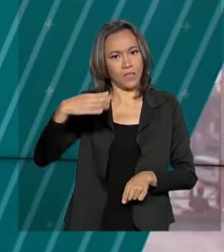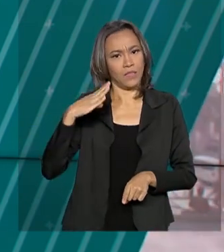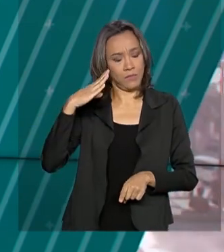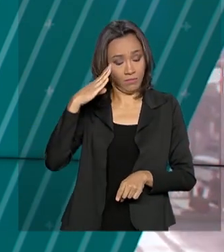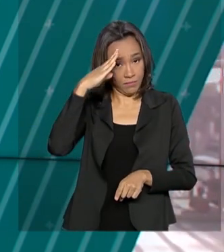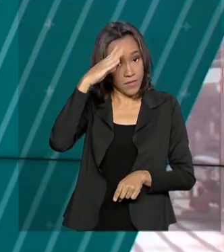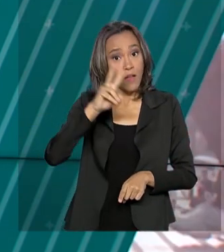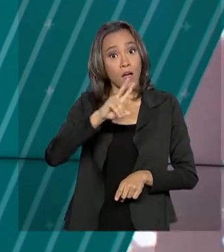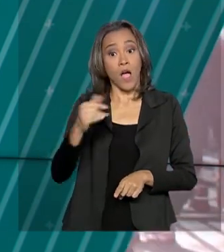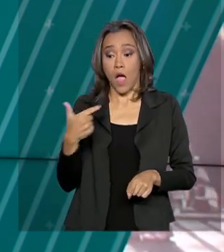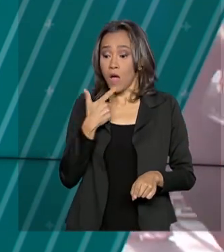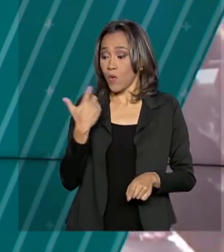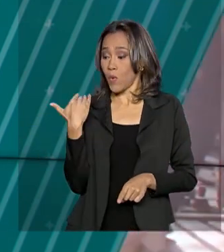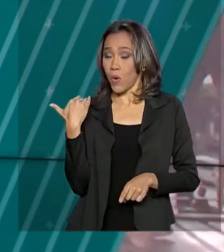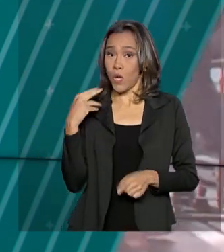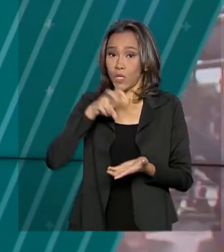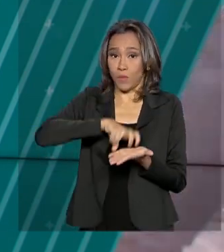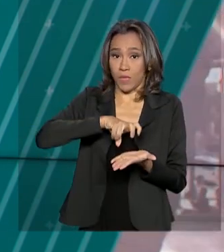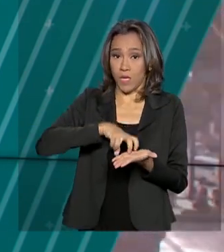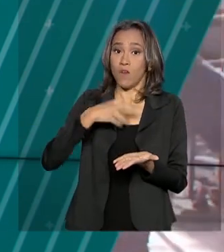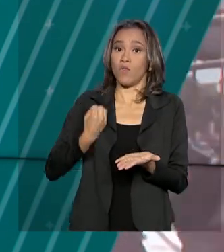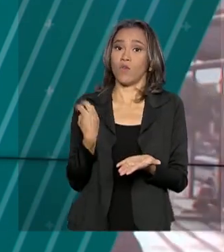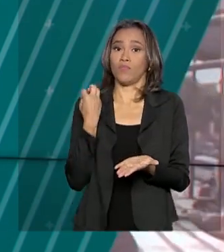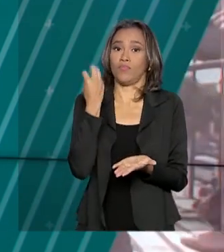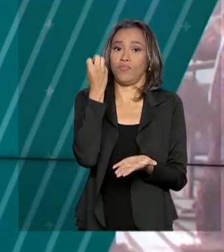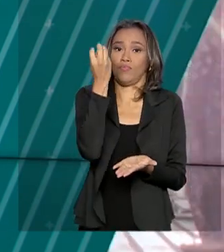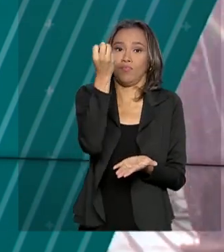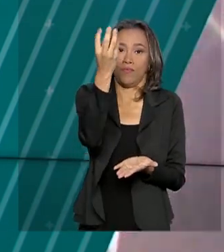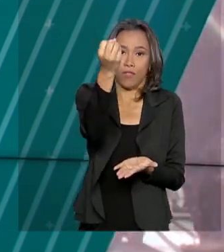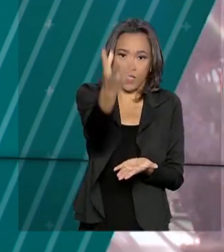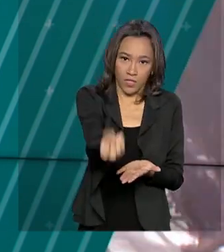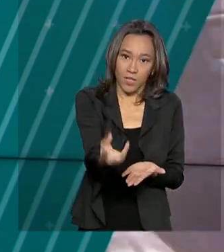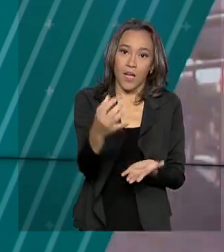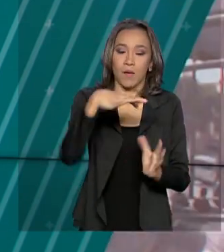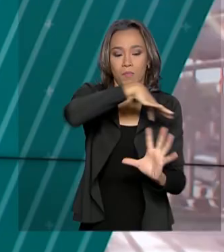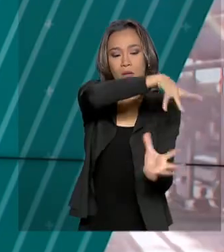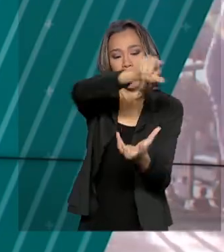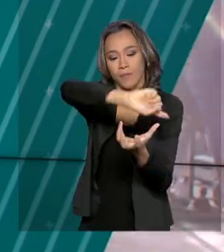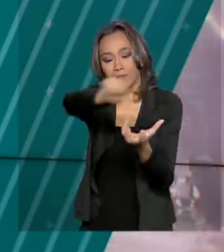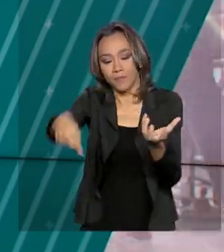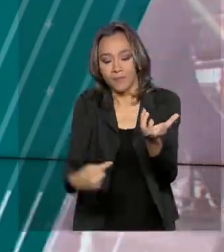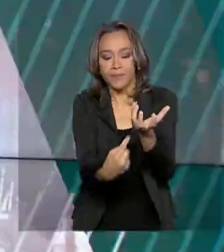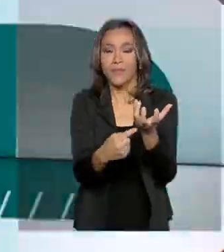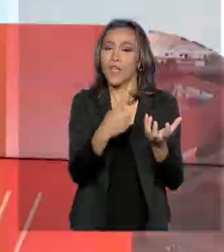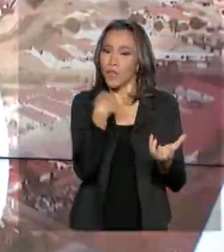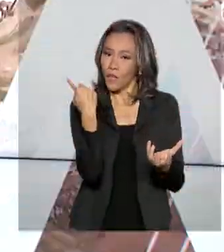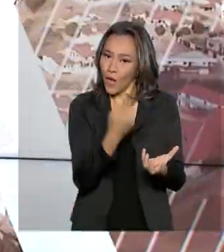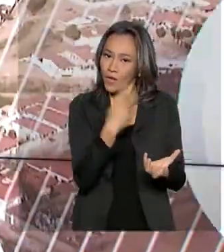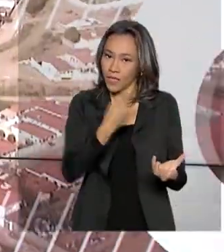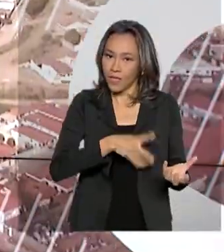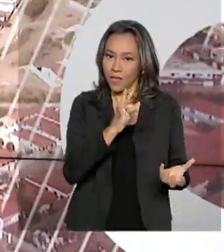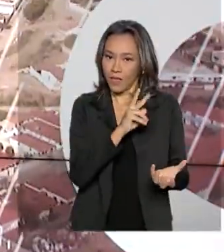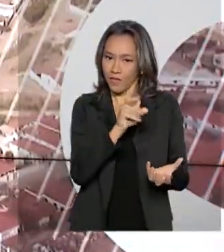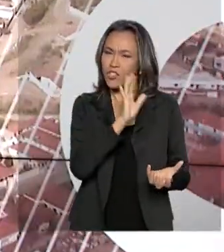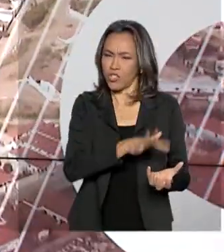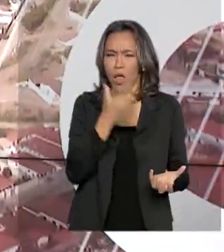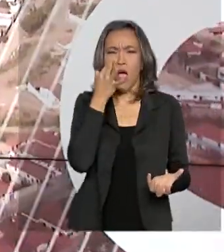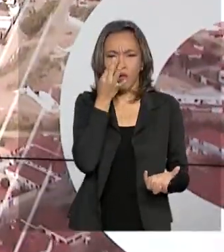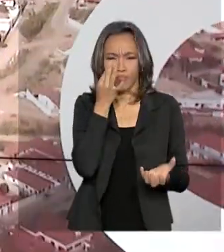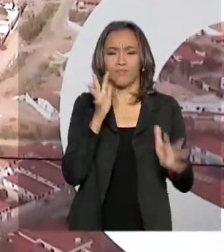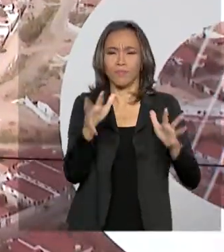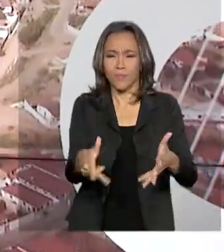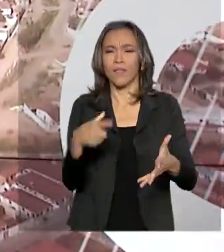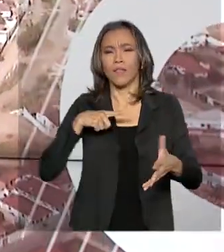Pontes, embarcaram agora pela manhã para a Antártica. A nossa equipe já está por lá acompanhando tudo. O repórter Maurício de